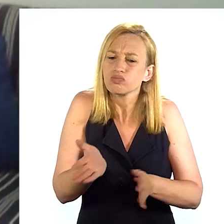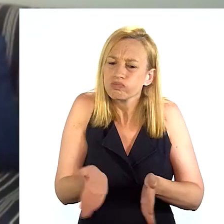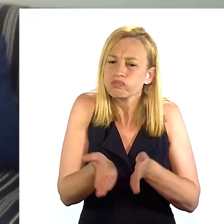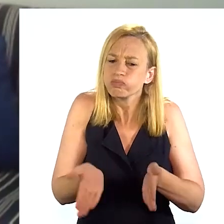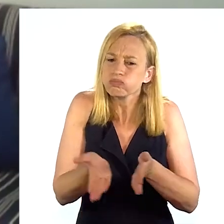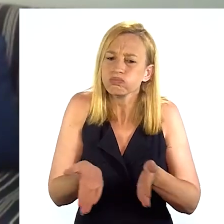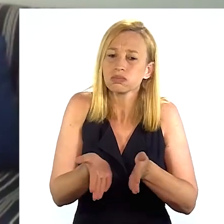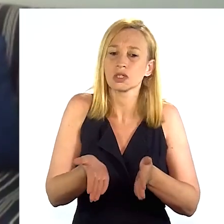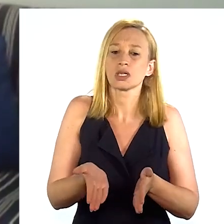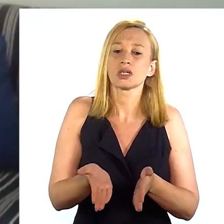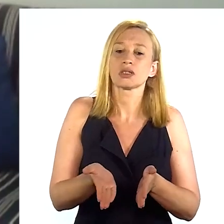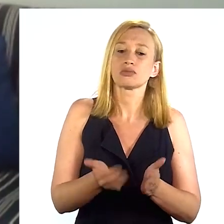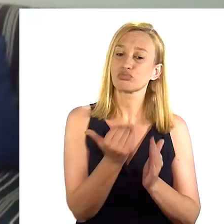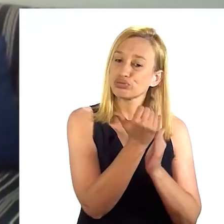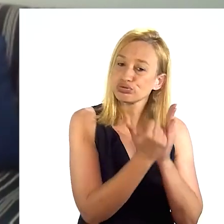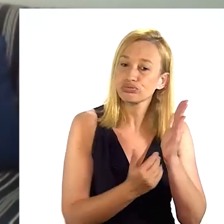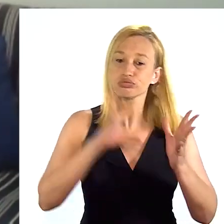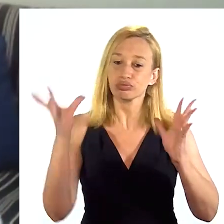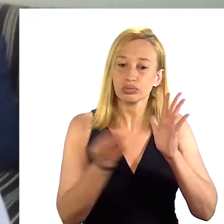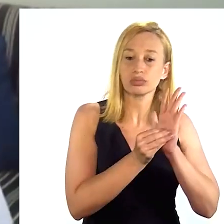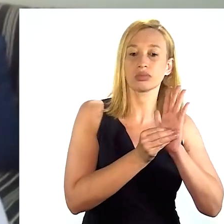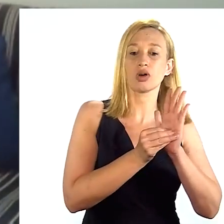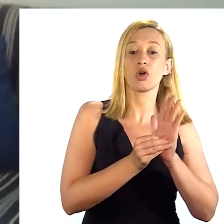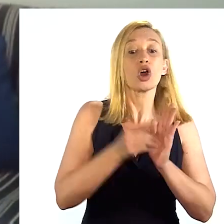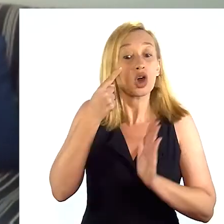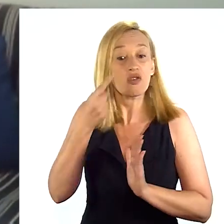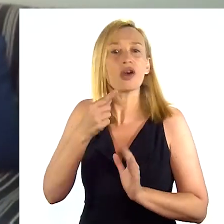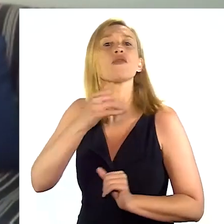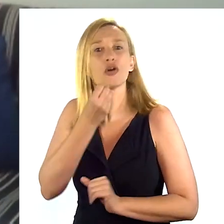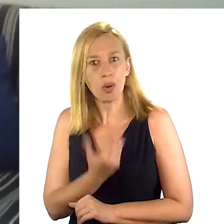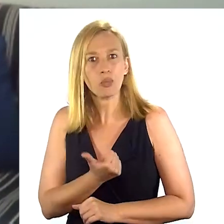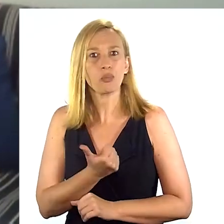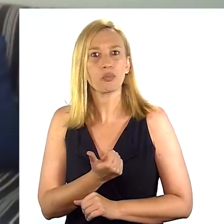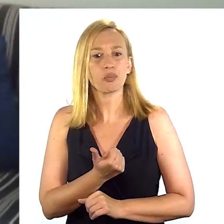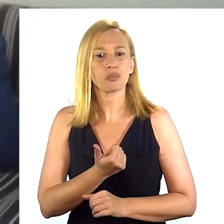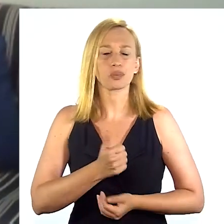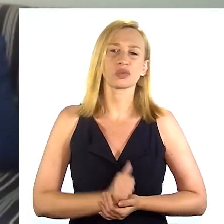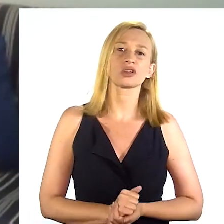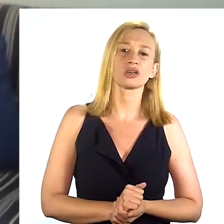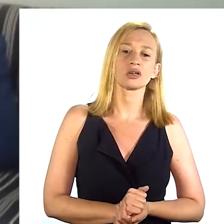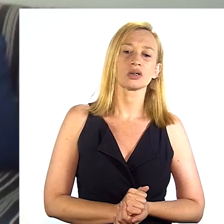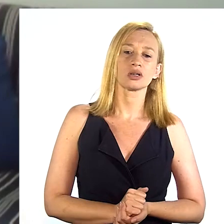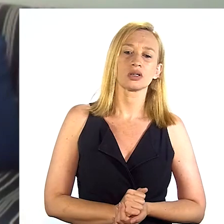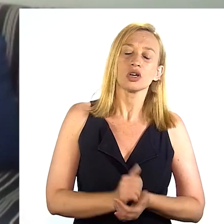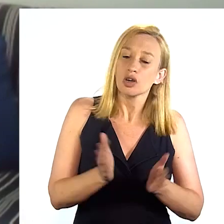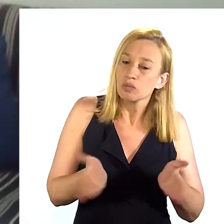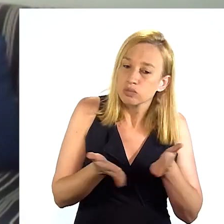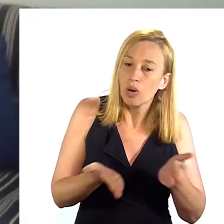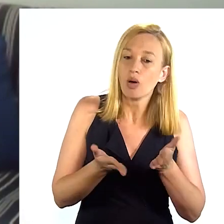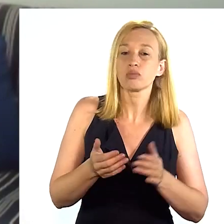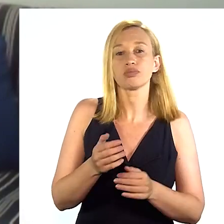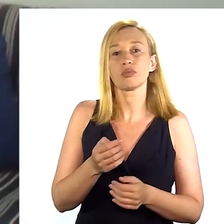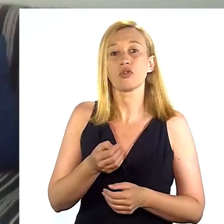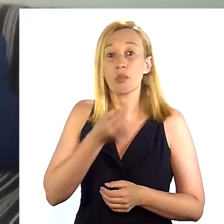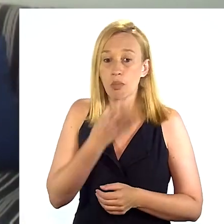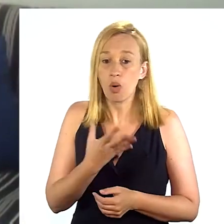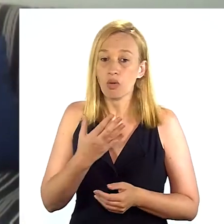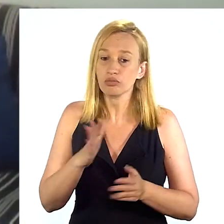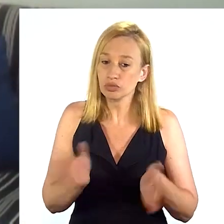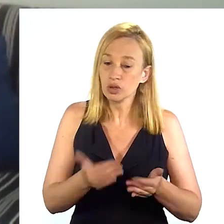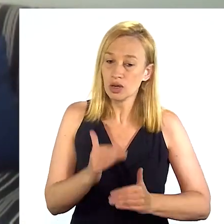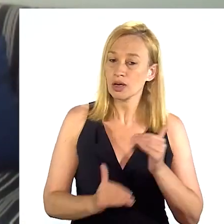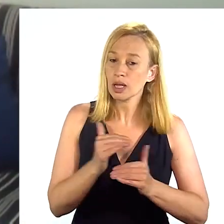pouquinho empurrado no cronograma. O que, a meu ver, foi bom. Empurrar um pouquinho foi bom